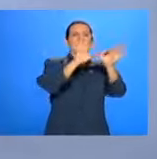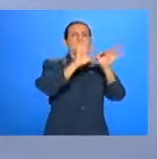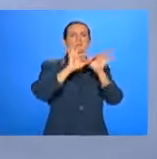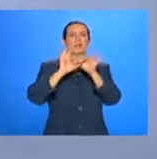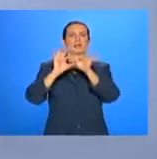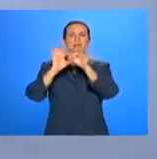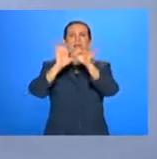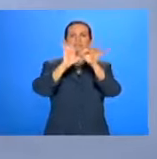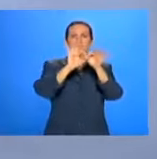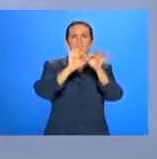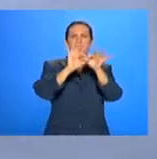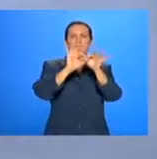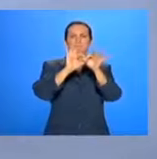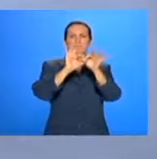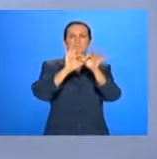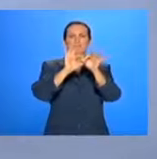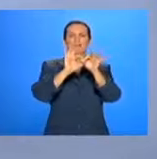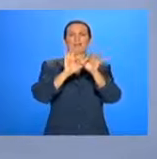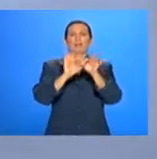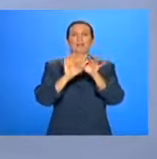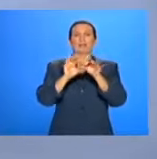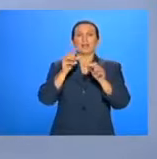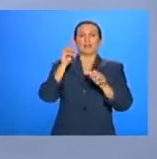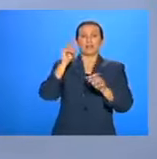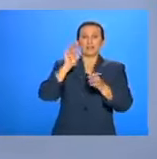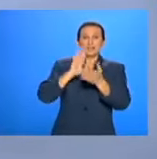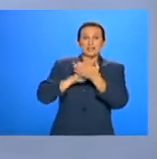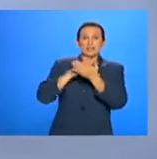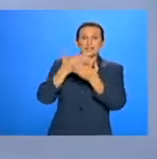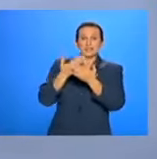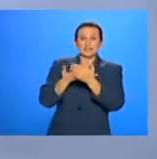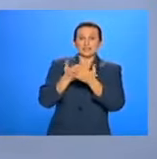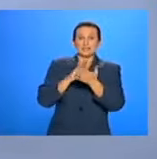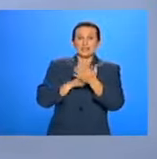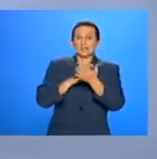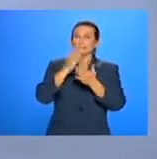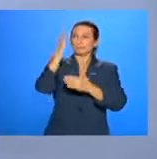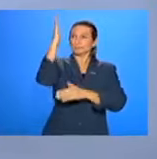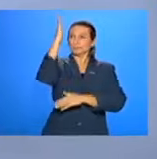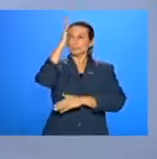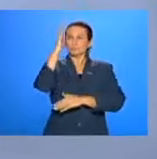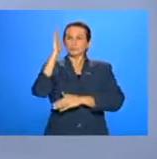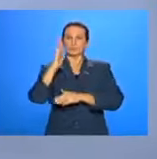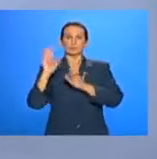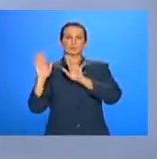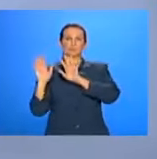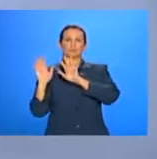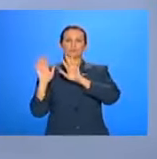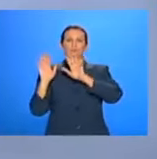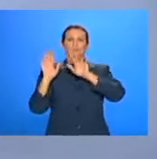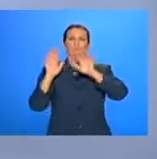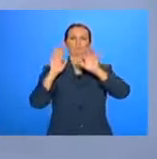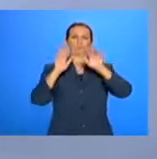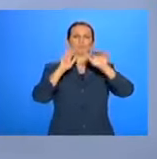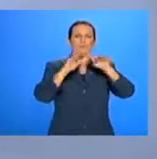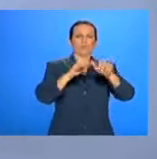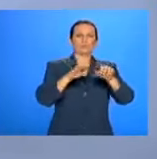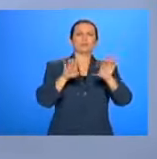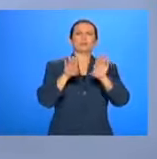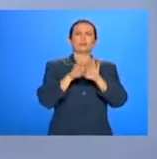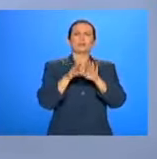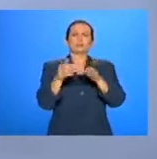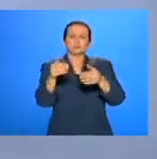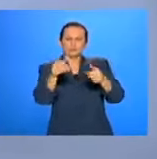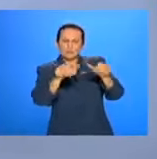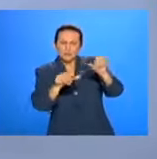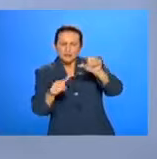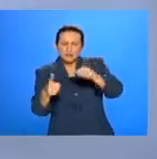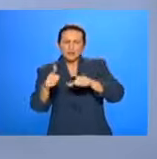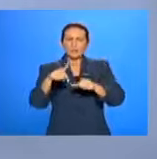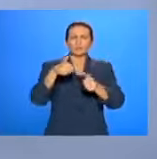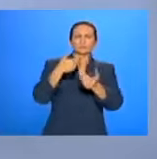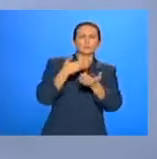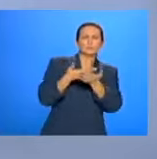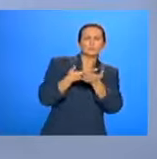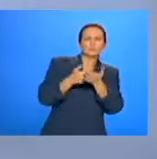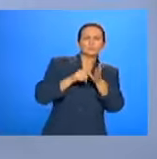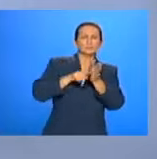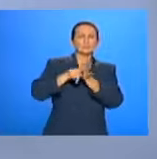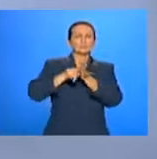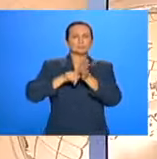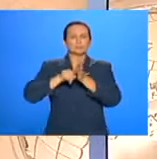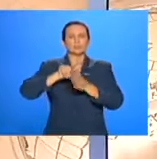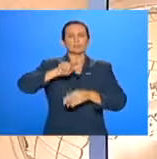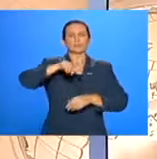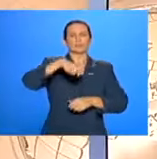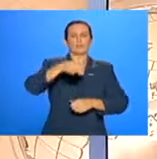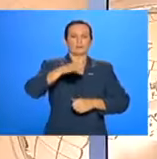o intercâmbio entre alguns intérpretes do Brasil e a avaliação sobre a ética do profissional intérprete.